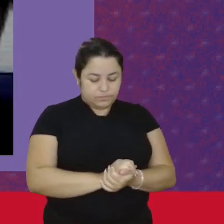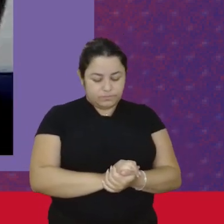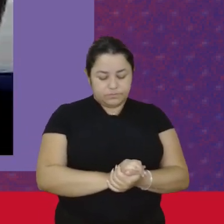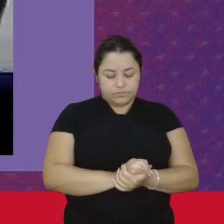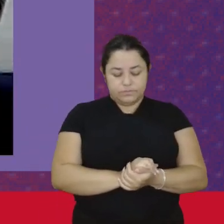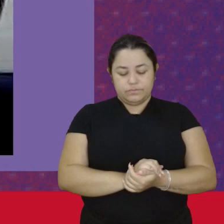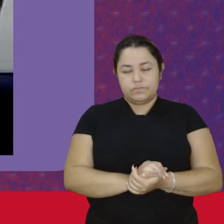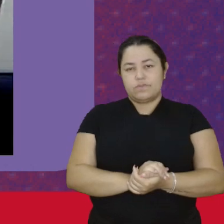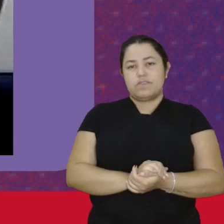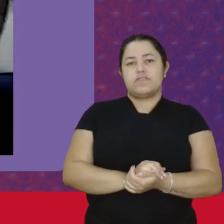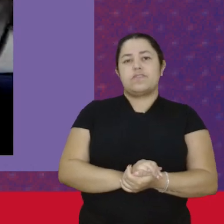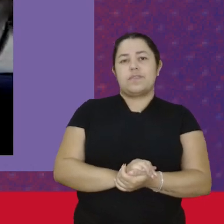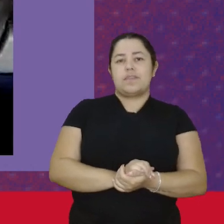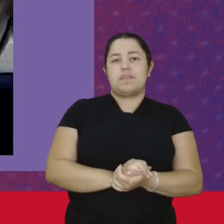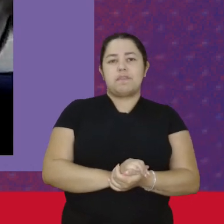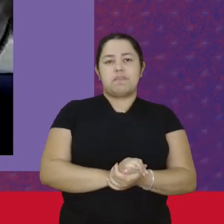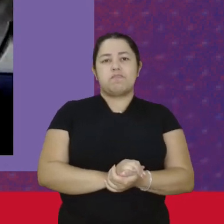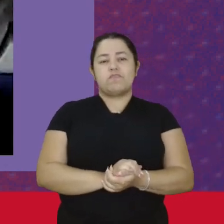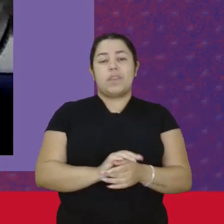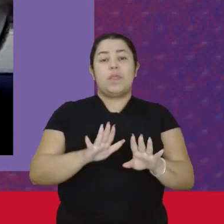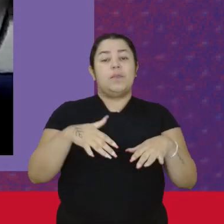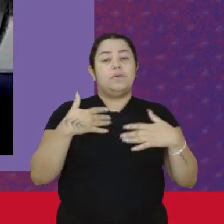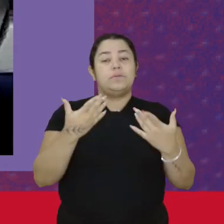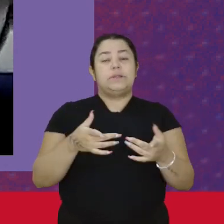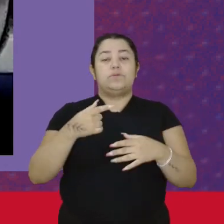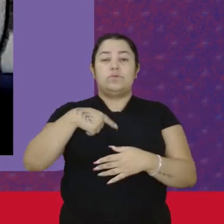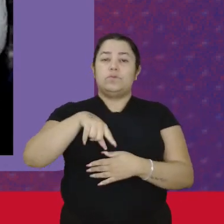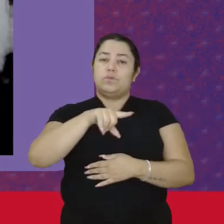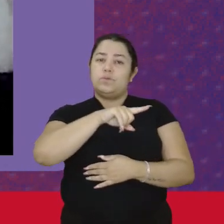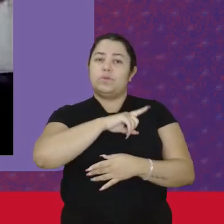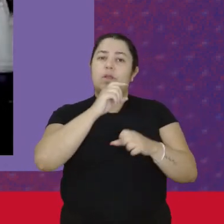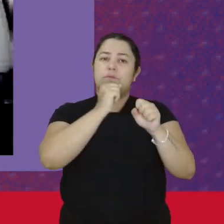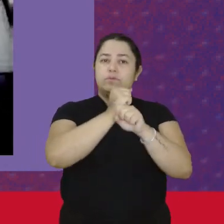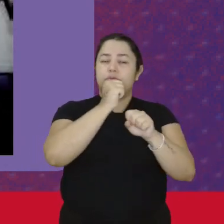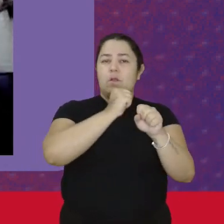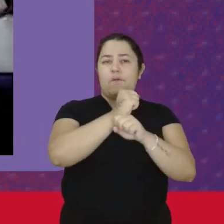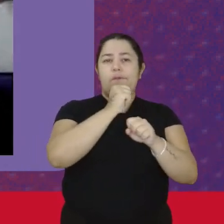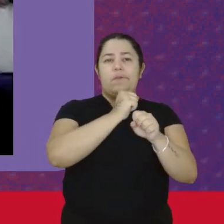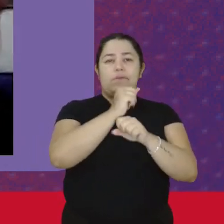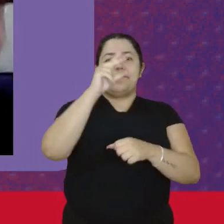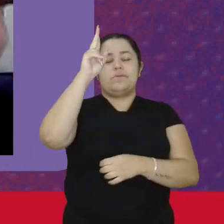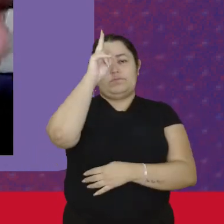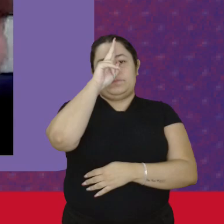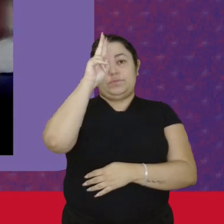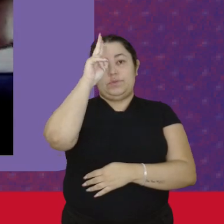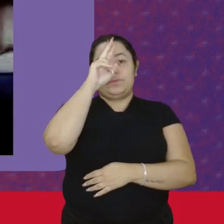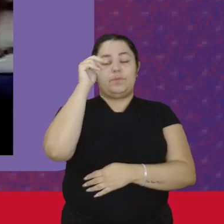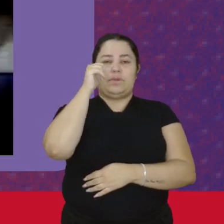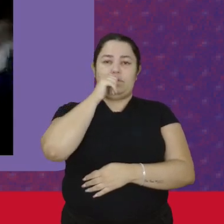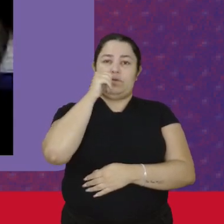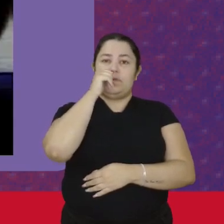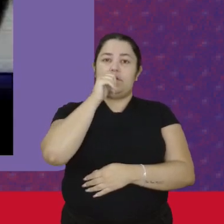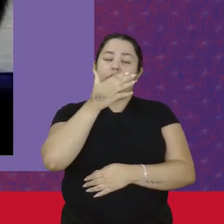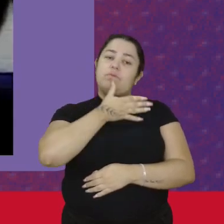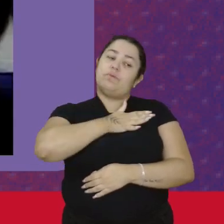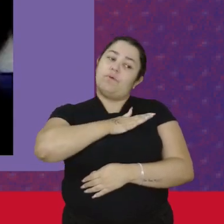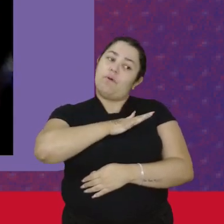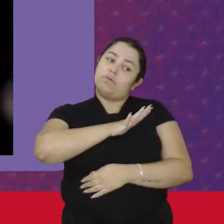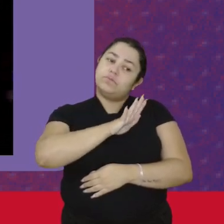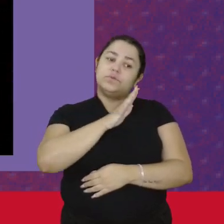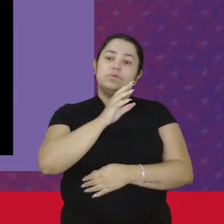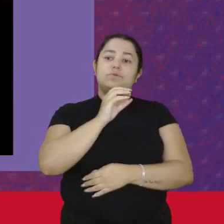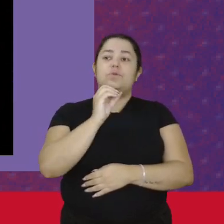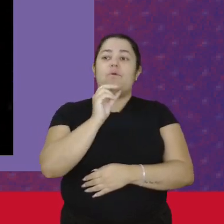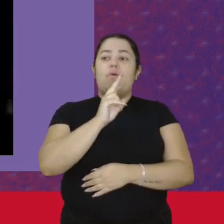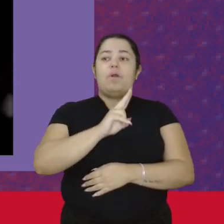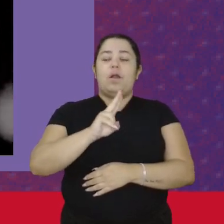já eu acho que enfim, a gente, quando constrói essa história do feminismo, eu também não gosto de usar essa